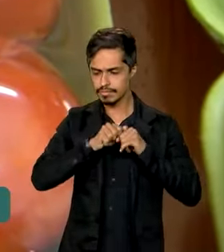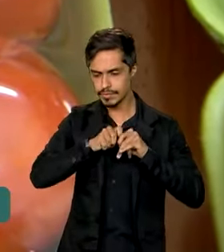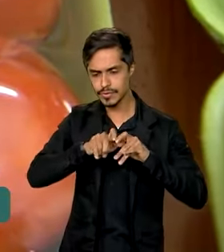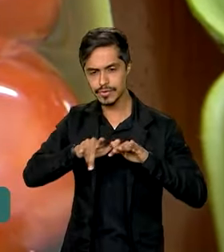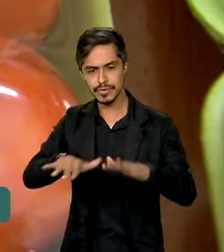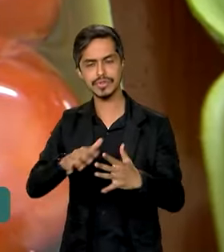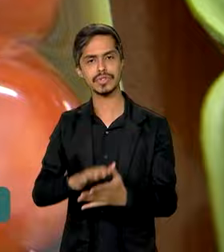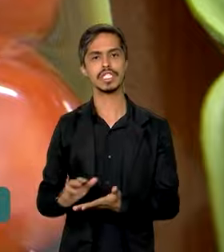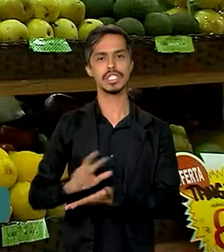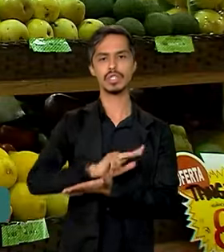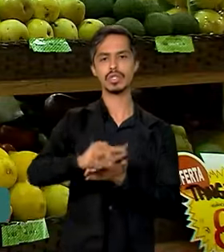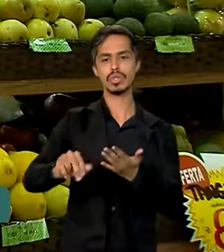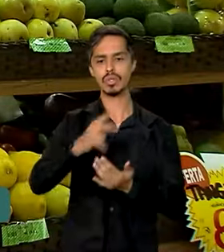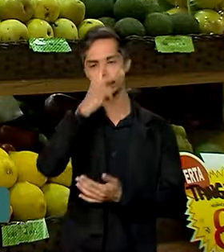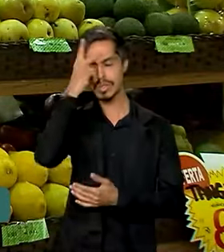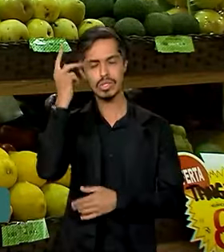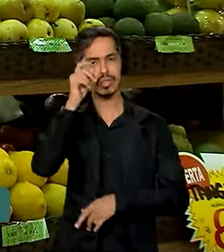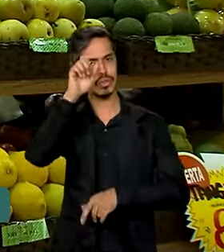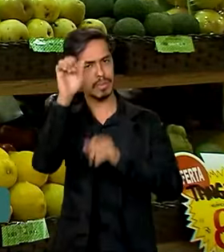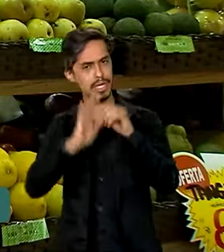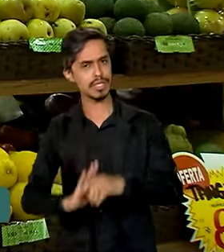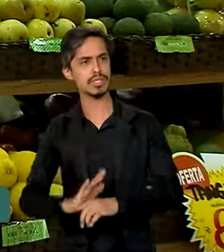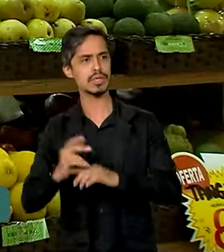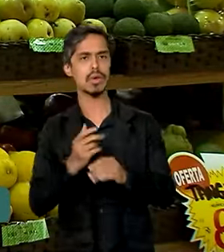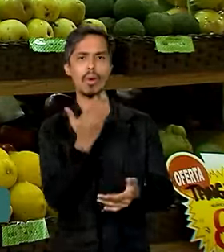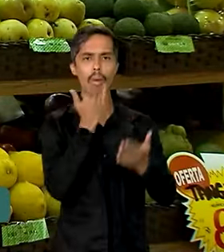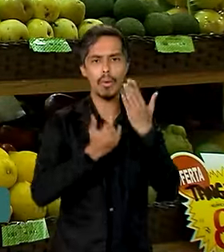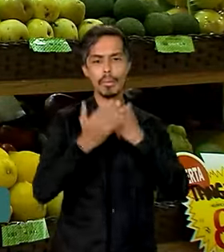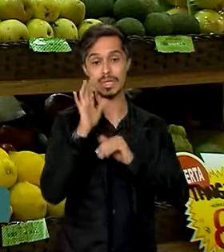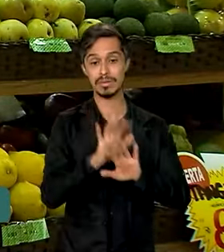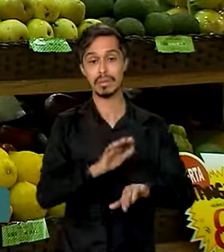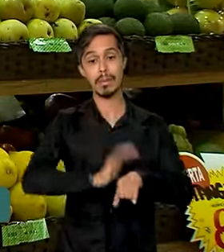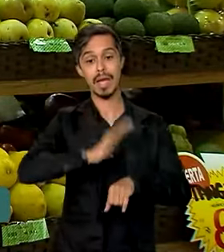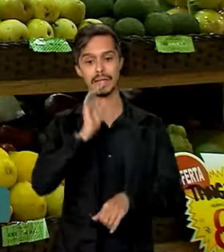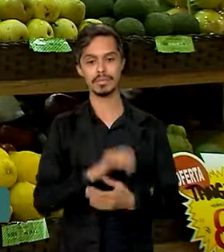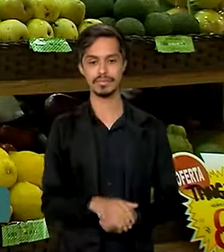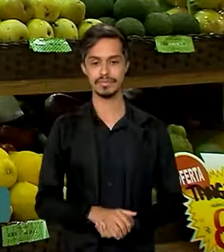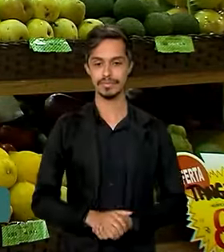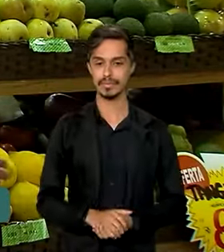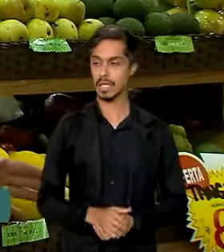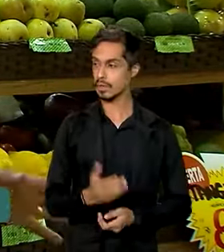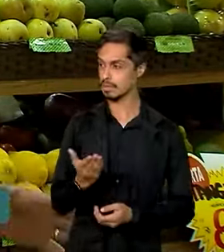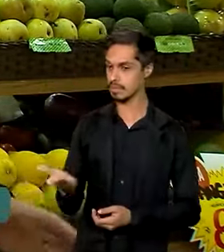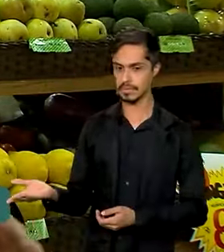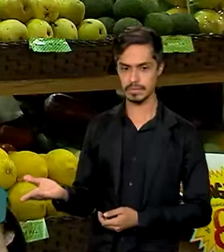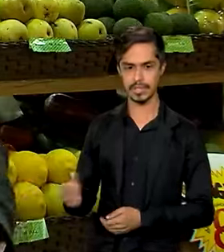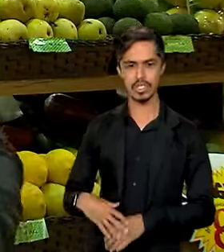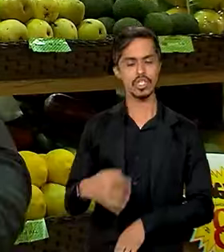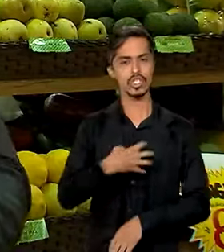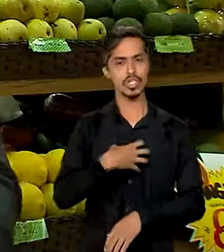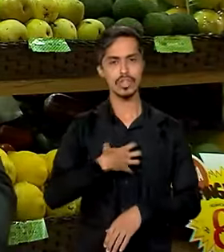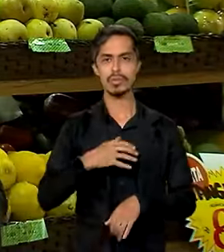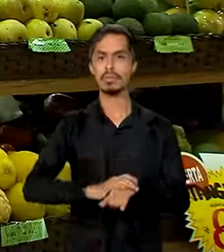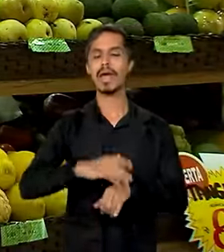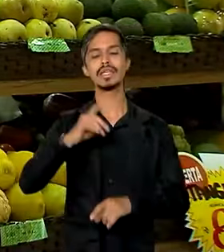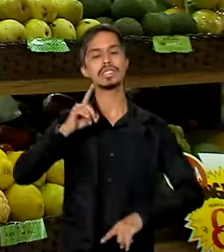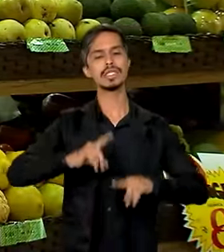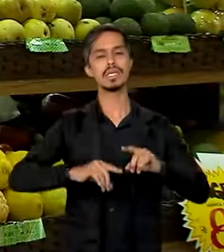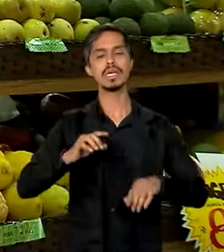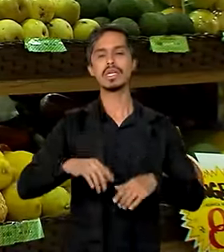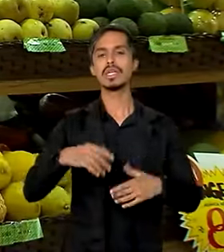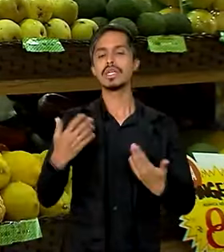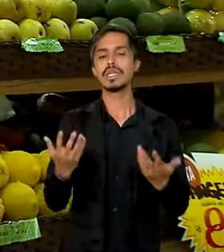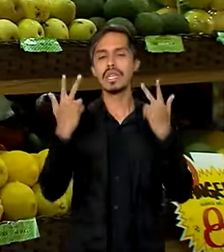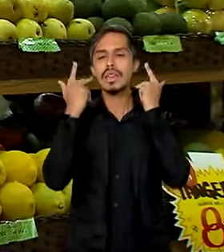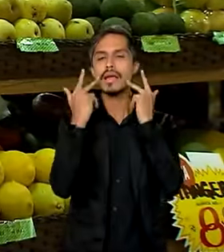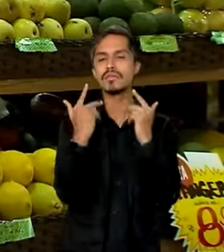prato dos brasileiros. Mais saudável e nutritivo, os produtos orgânicos são produzidos de forma mais natural, sem o uso